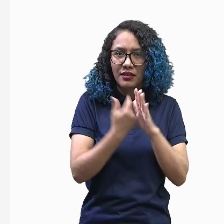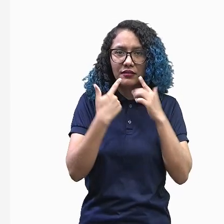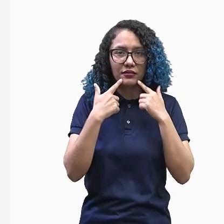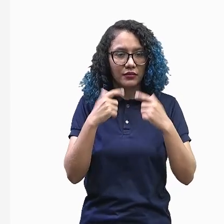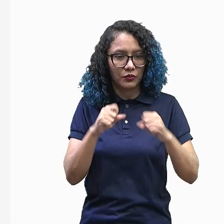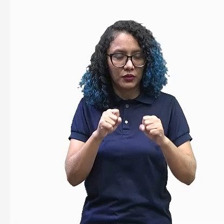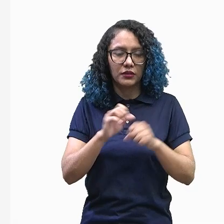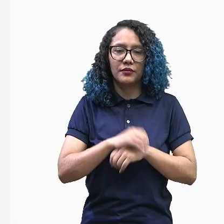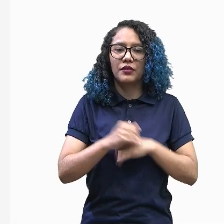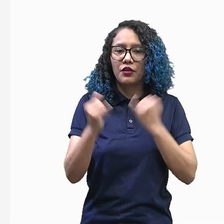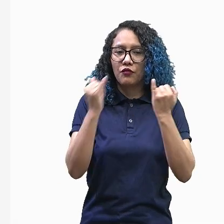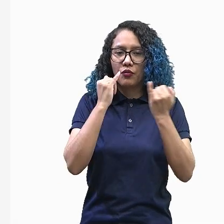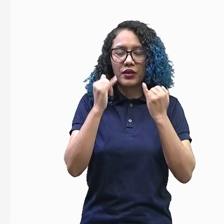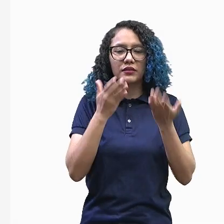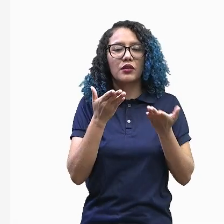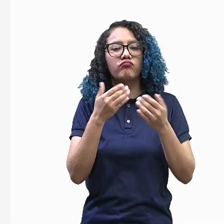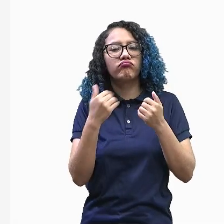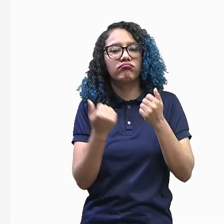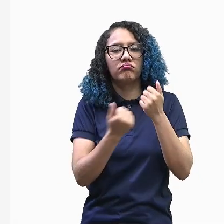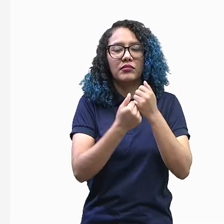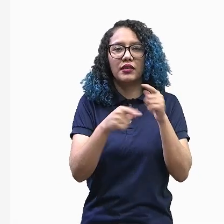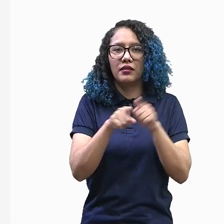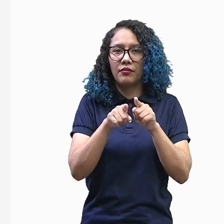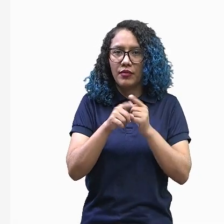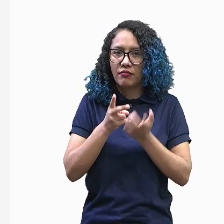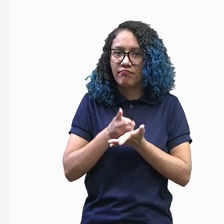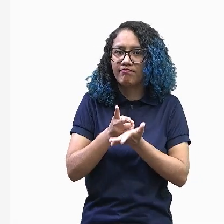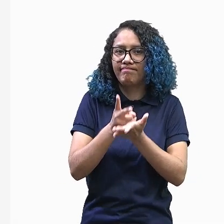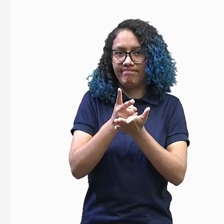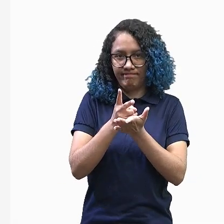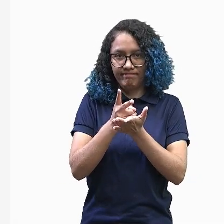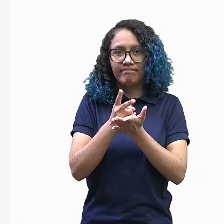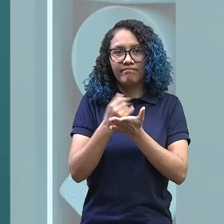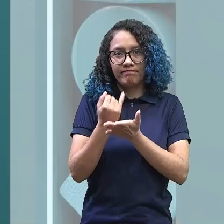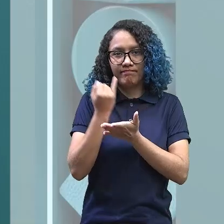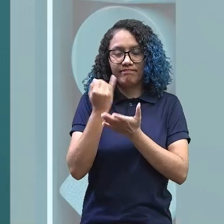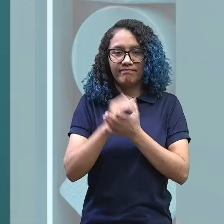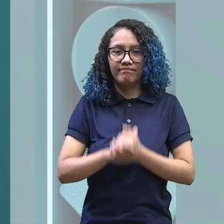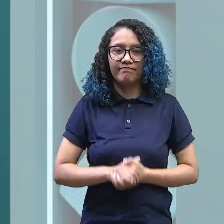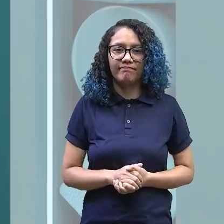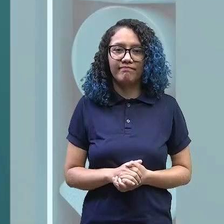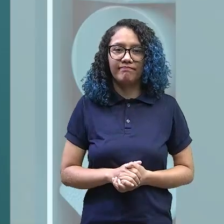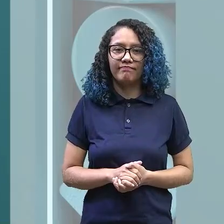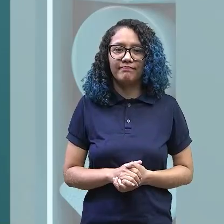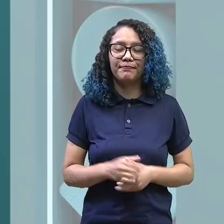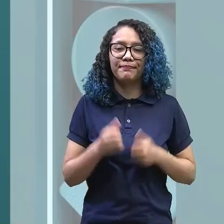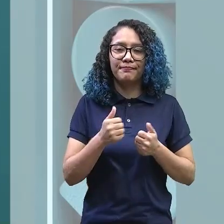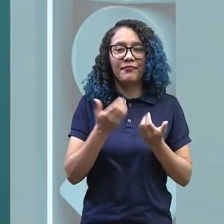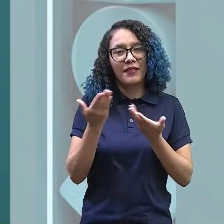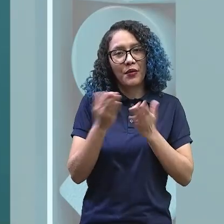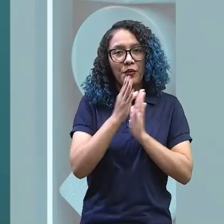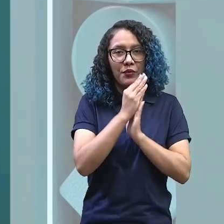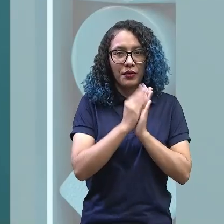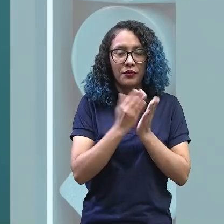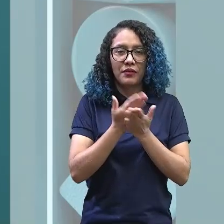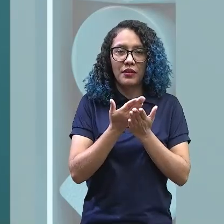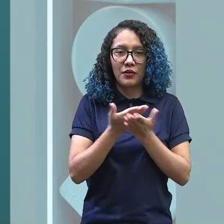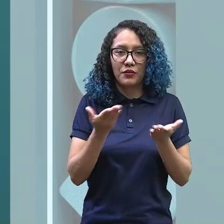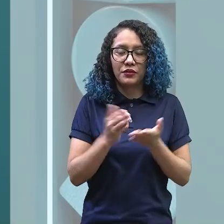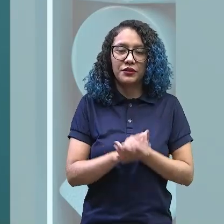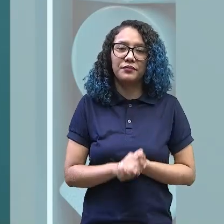linguísticas, informação, sustentação e pertinência. Muito bem, então esse é o assunto da nossa